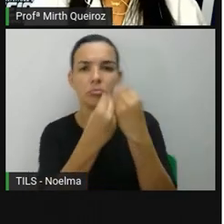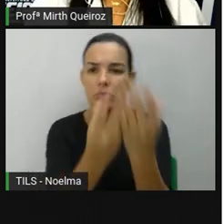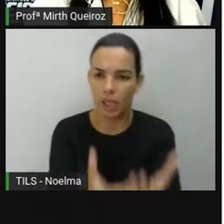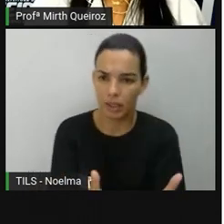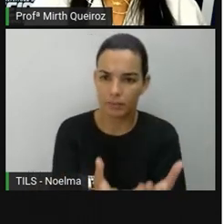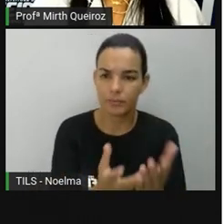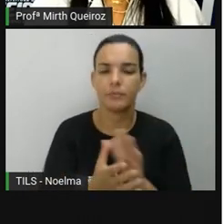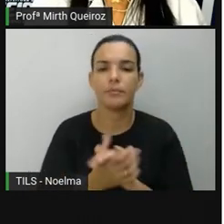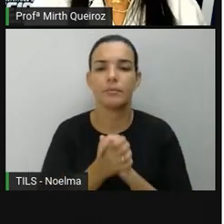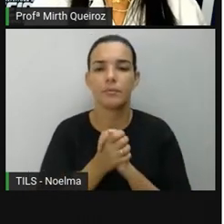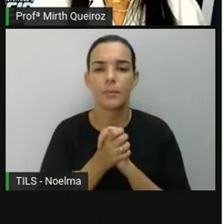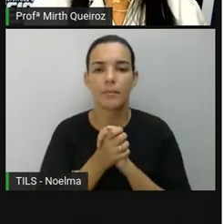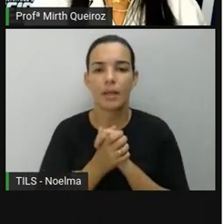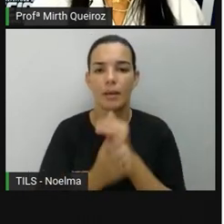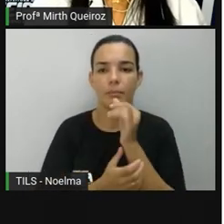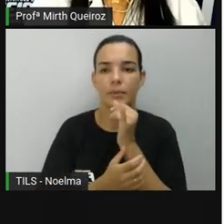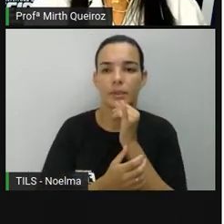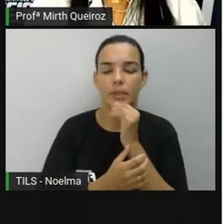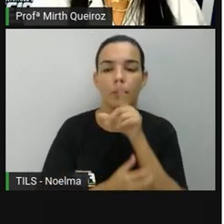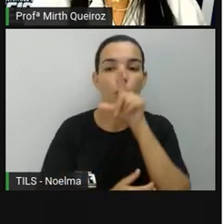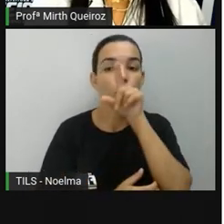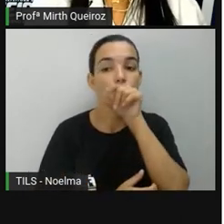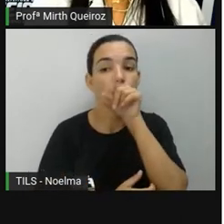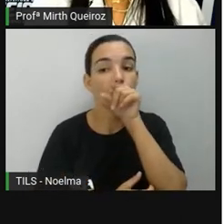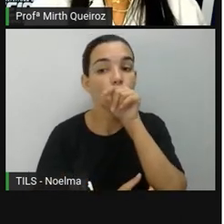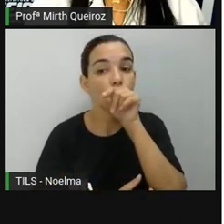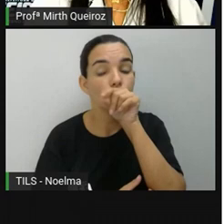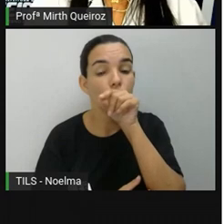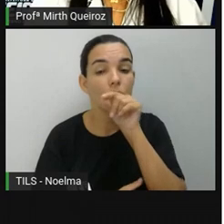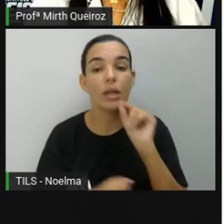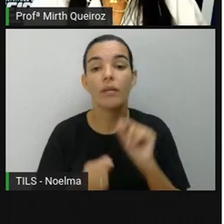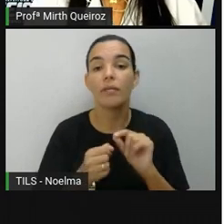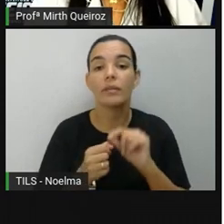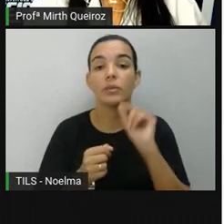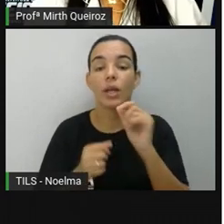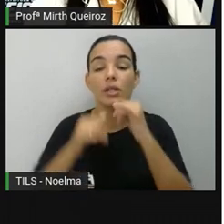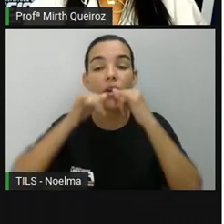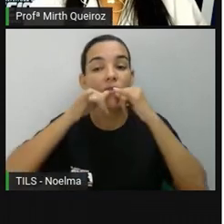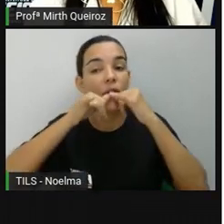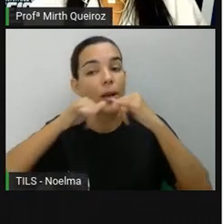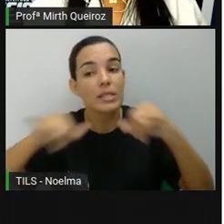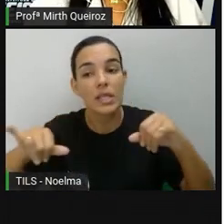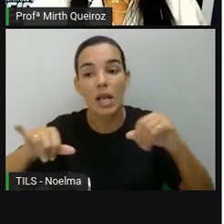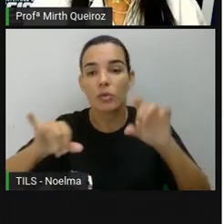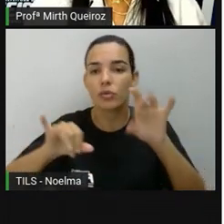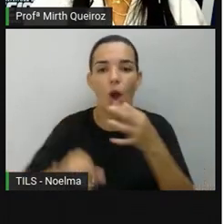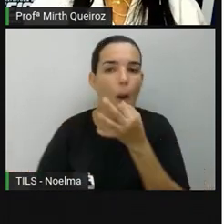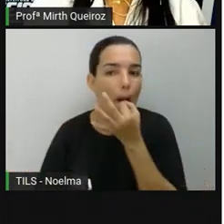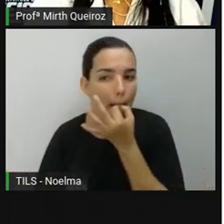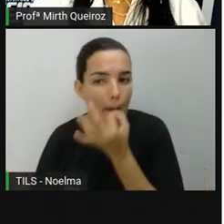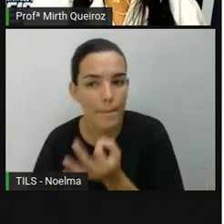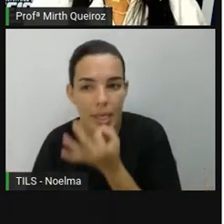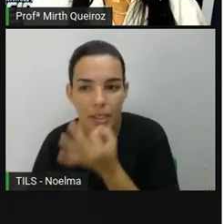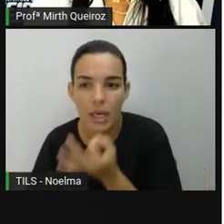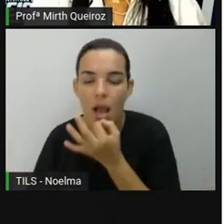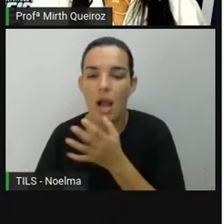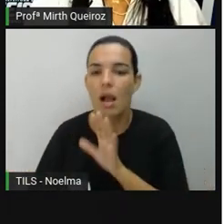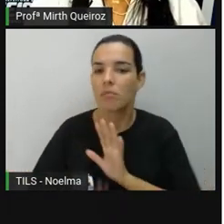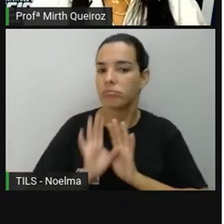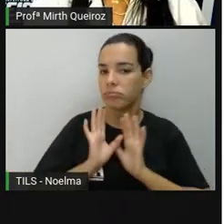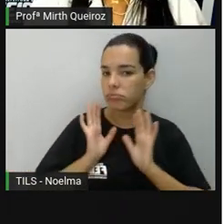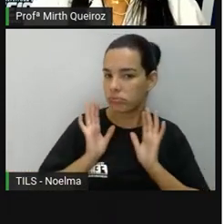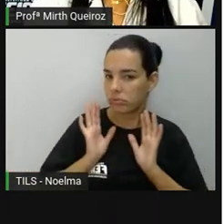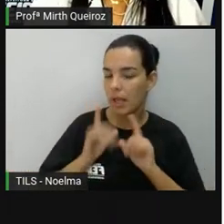nos fornecer. Por exemplo, o Twitter, a gente passa mais informações, dá opiniões, né? Mas